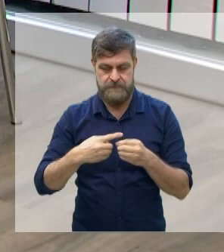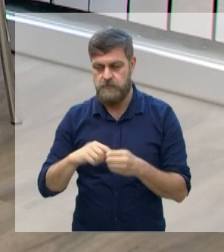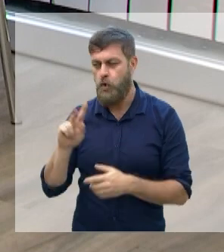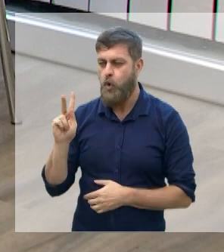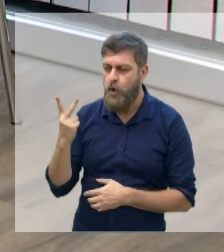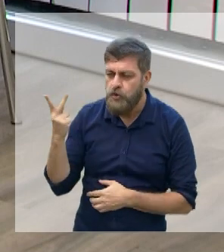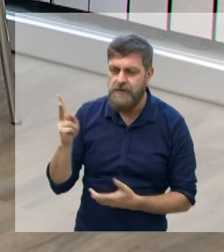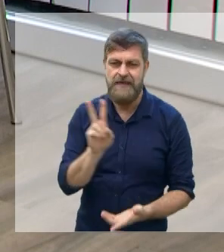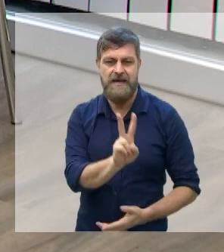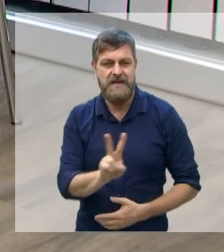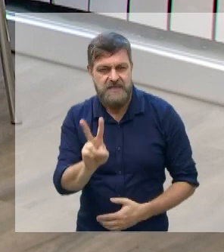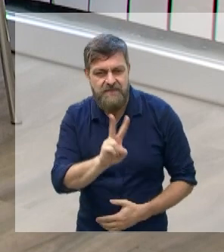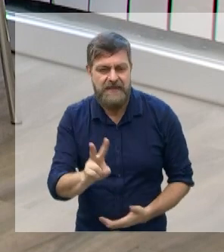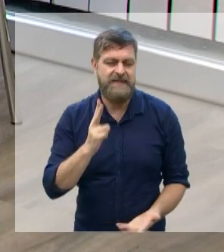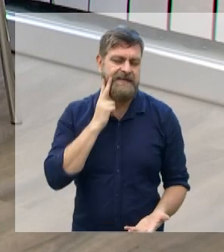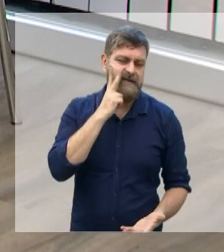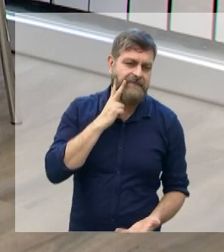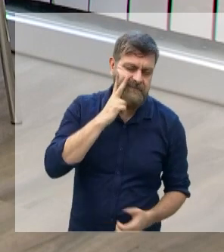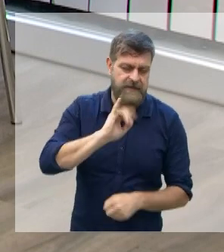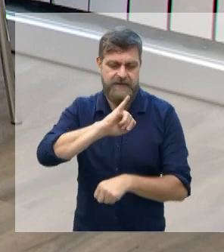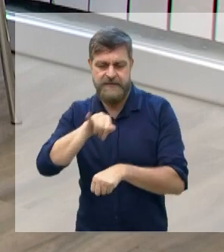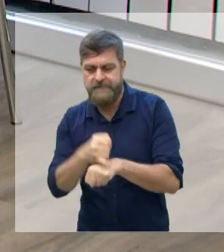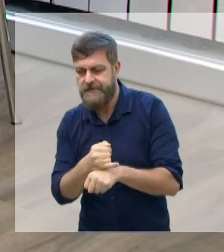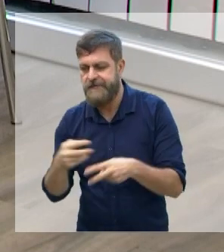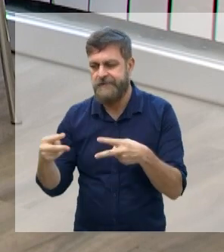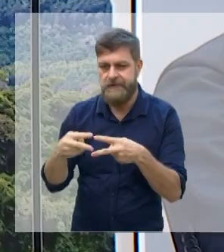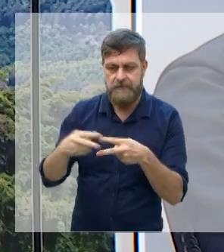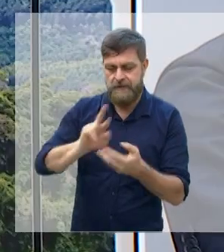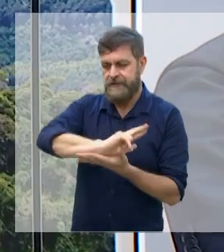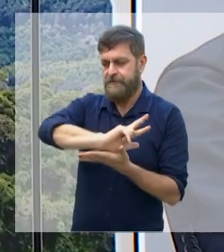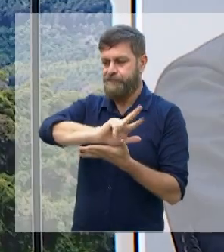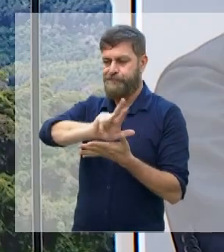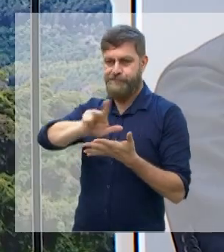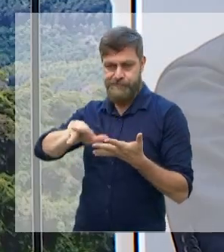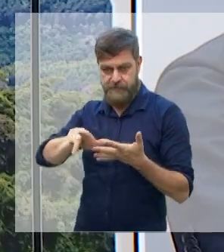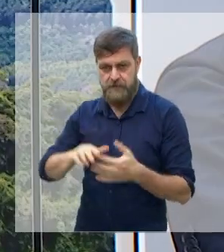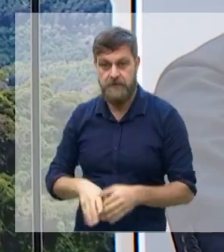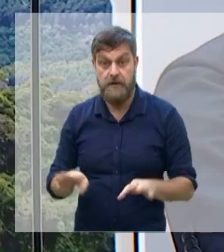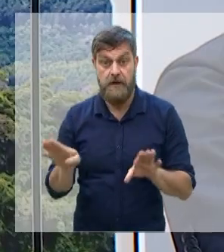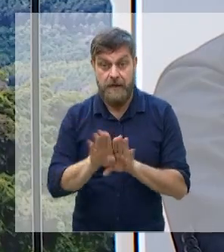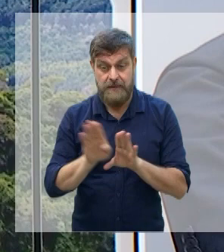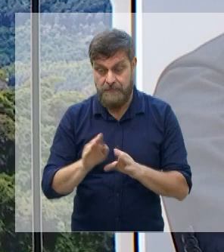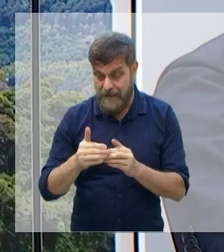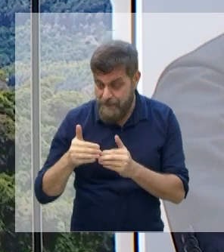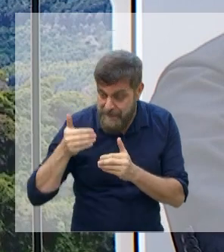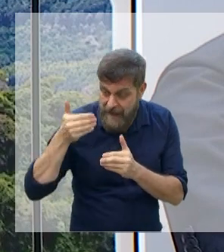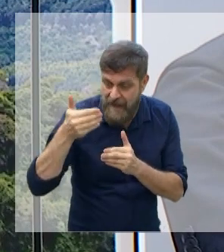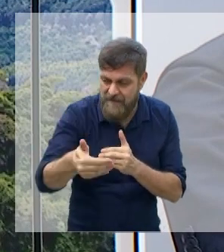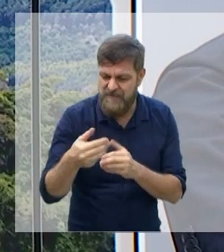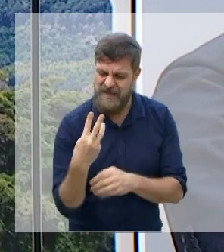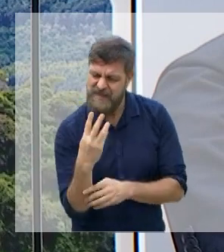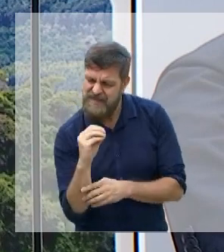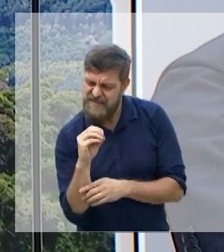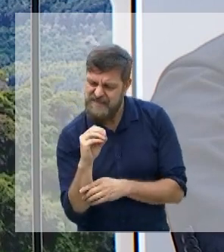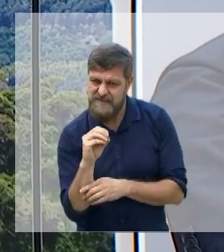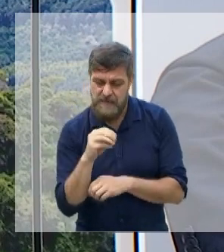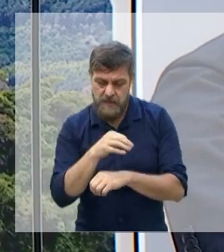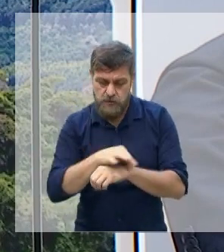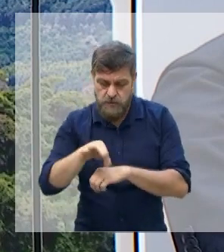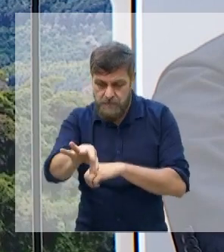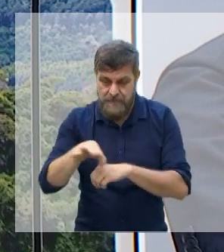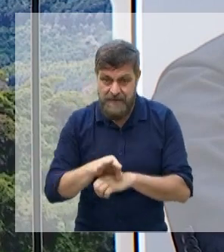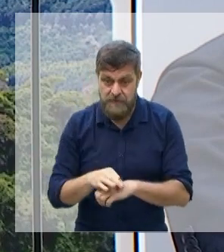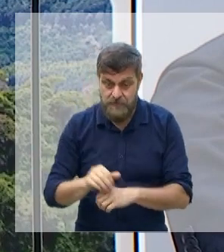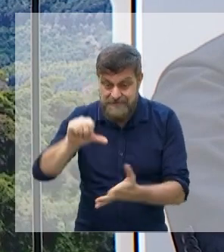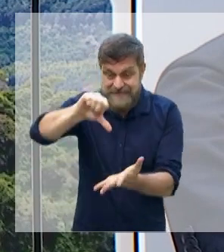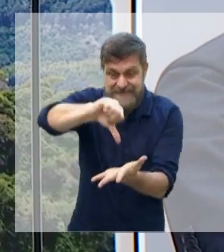hortolândia de valinhos e vinhedo e jaguariúna paulínia e sentra e mais à frente um pouquinho os 300 metros o terminal